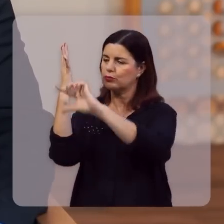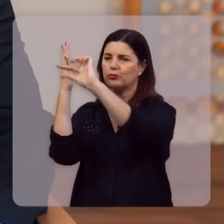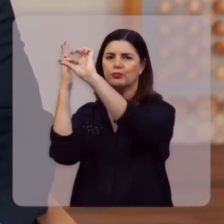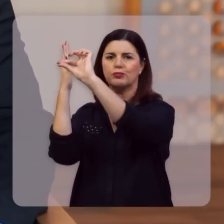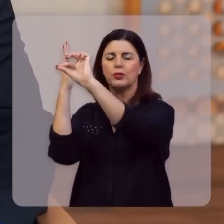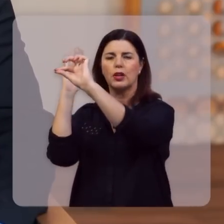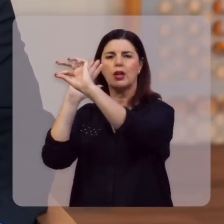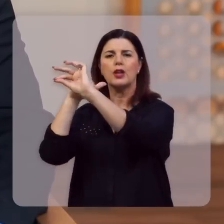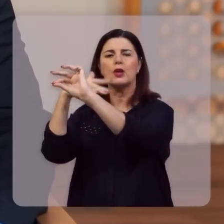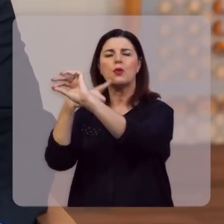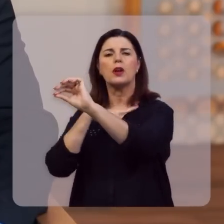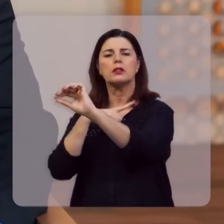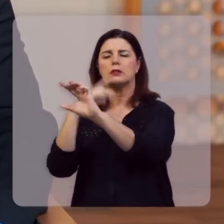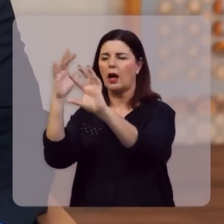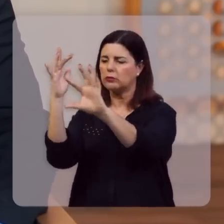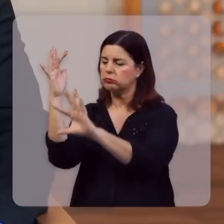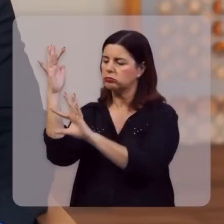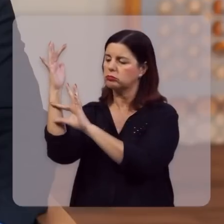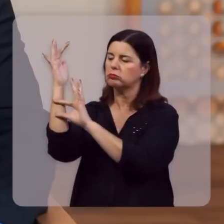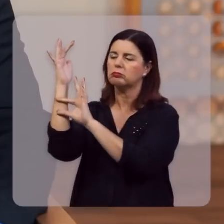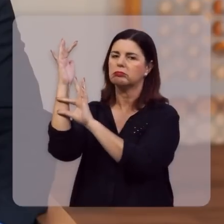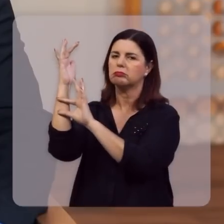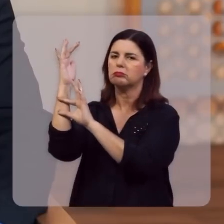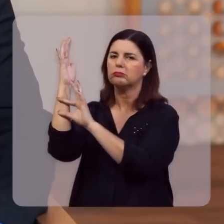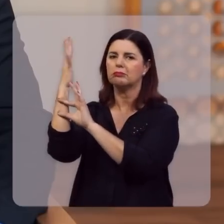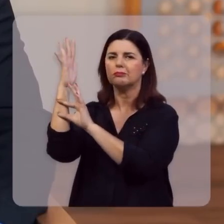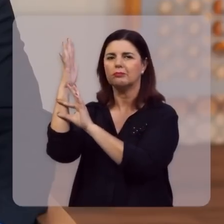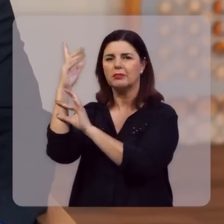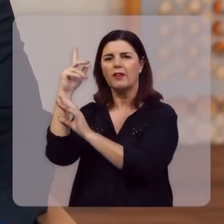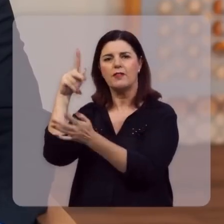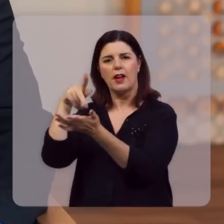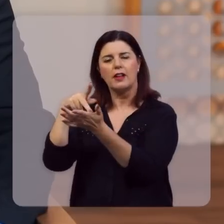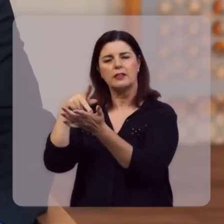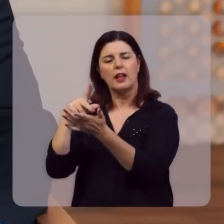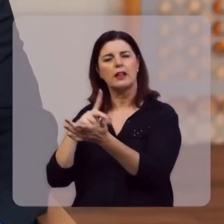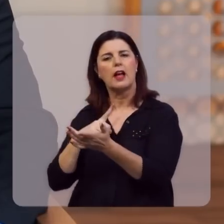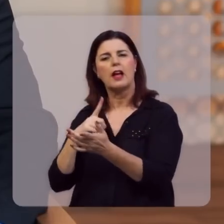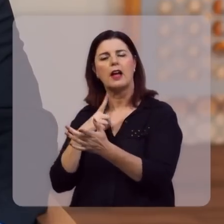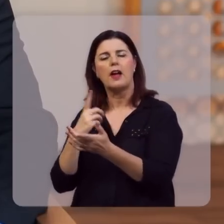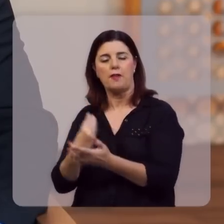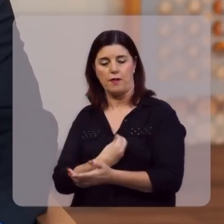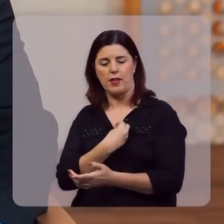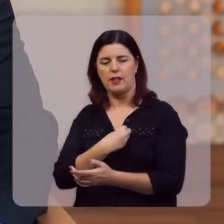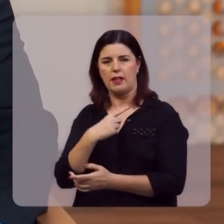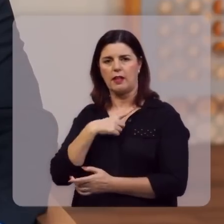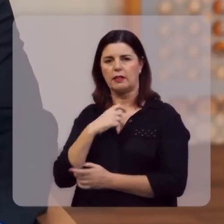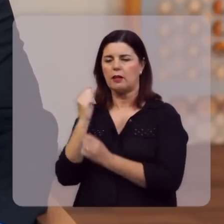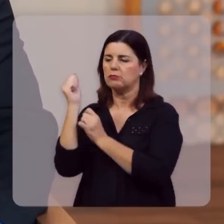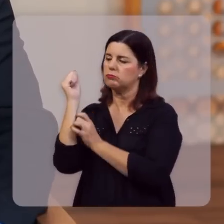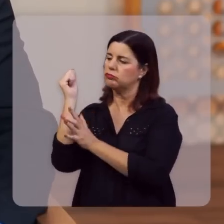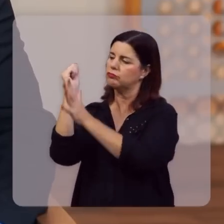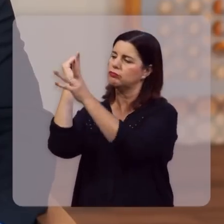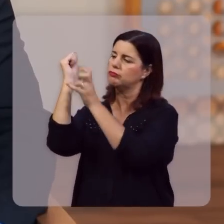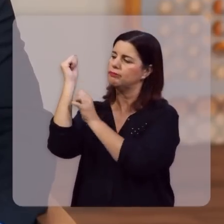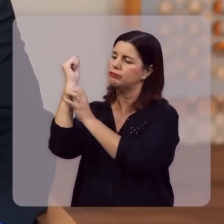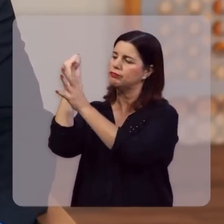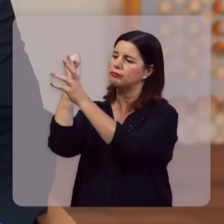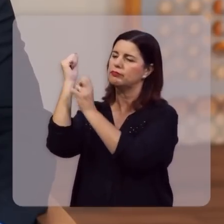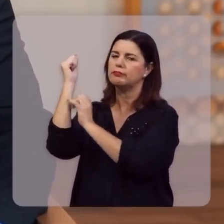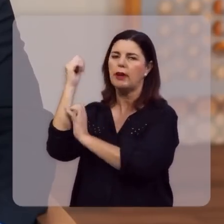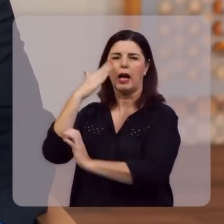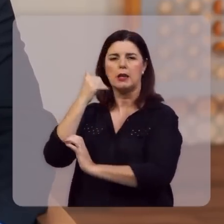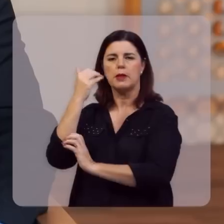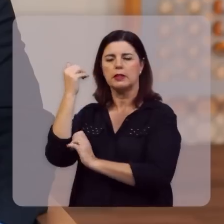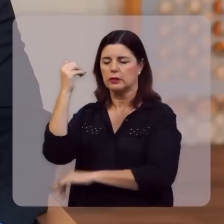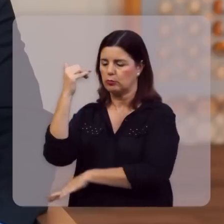que enquanto estiver ligado à árvore propriamente dita, a seiva da vida flui, desde as suas